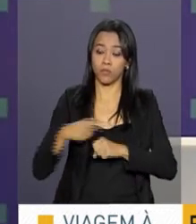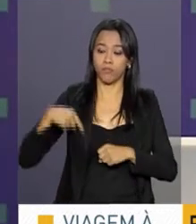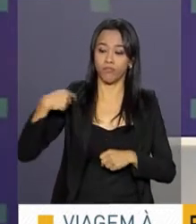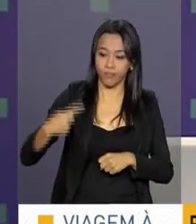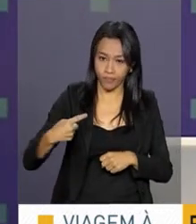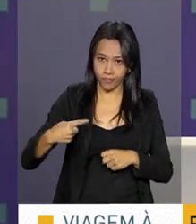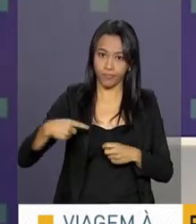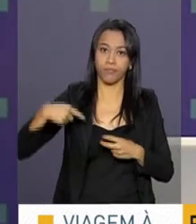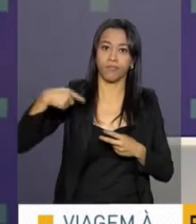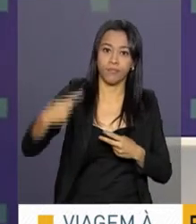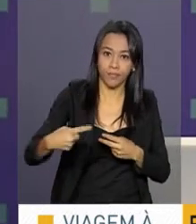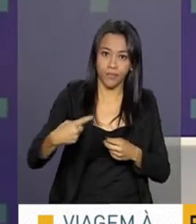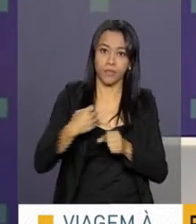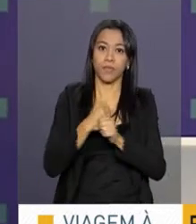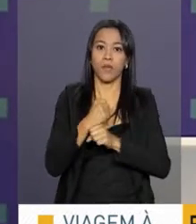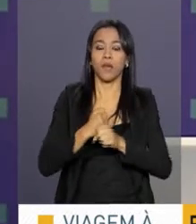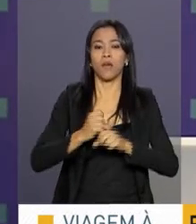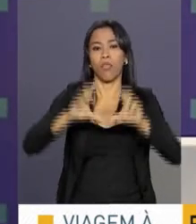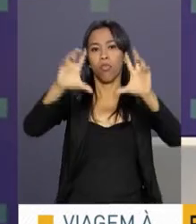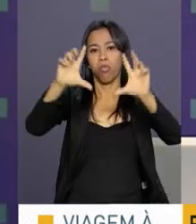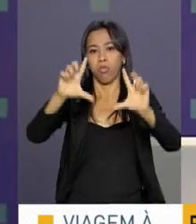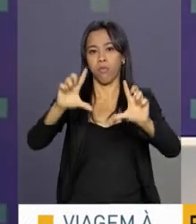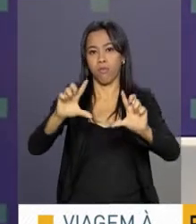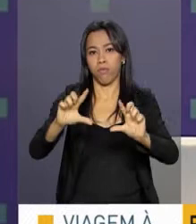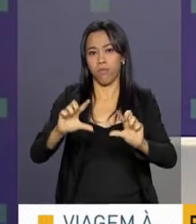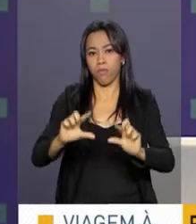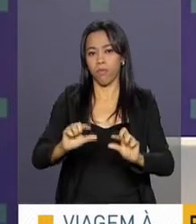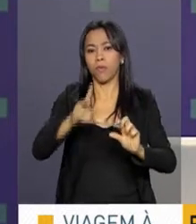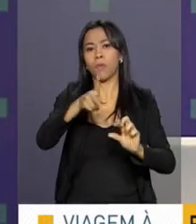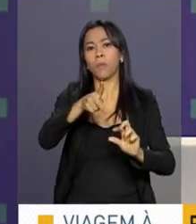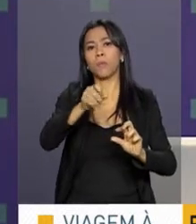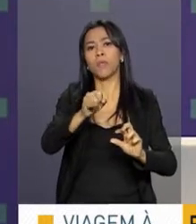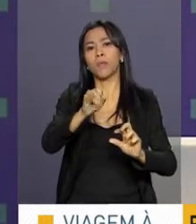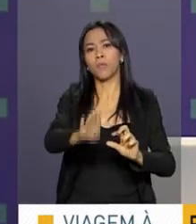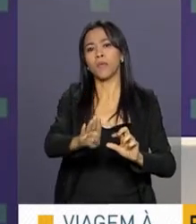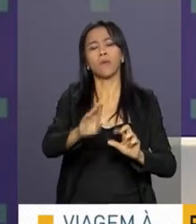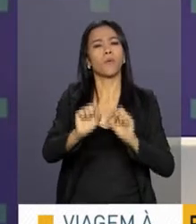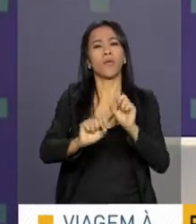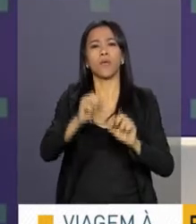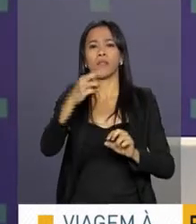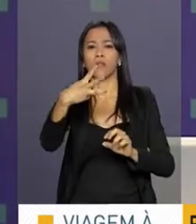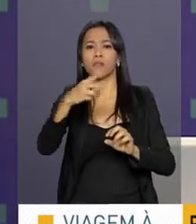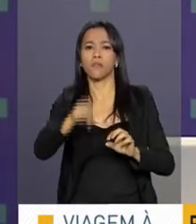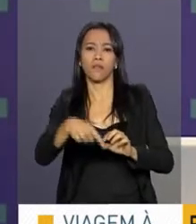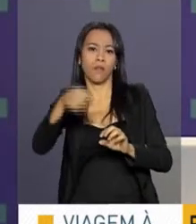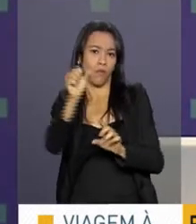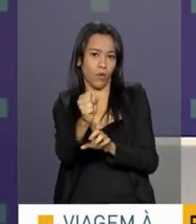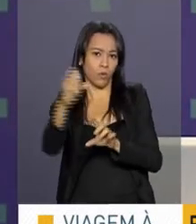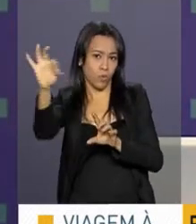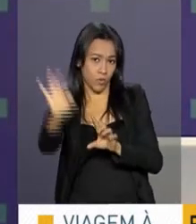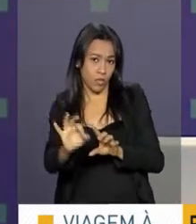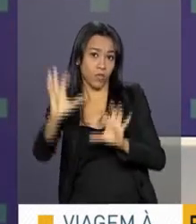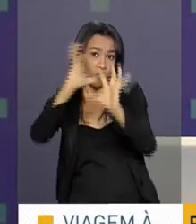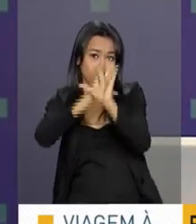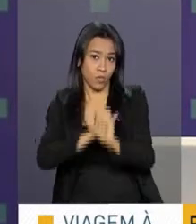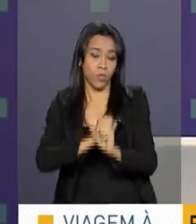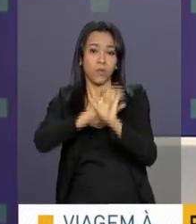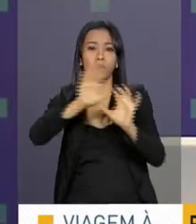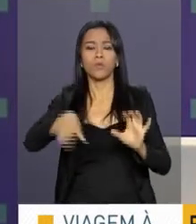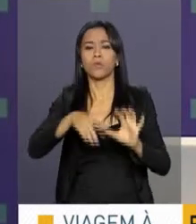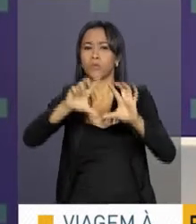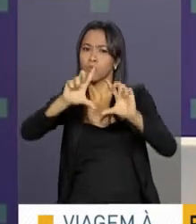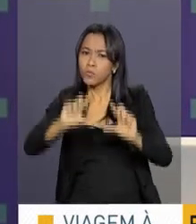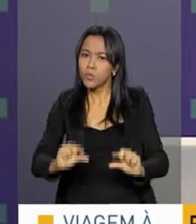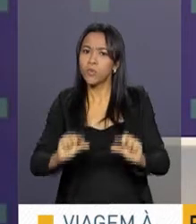retração do PIB de aproximadamente 3,8%, totalizando uma queda de